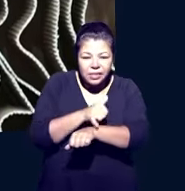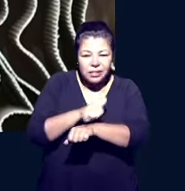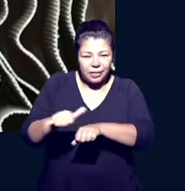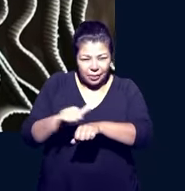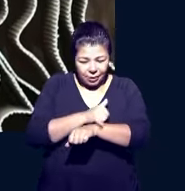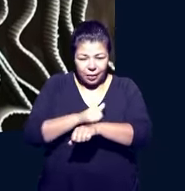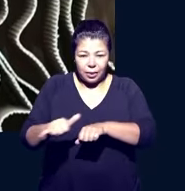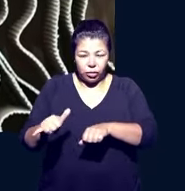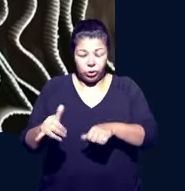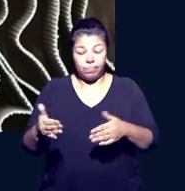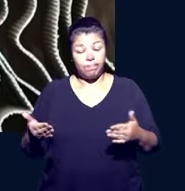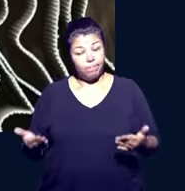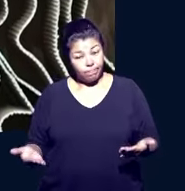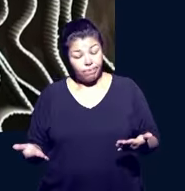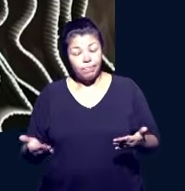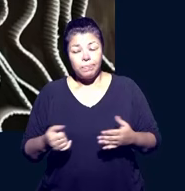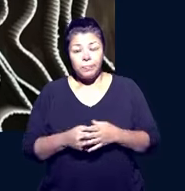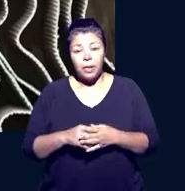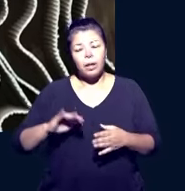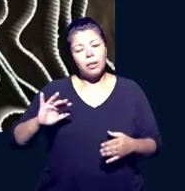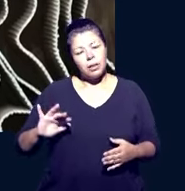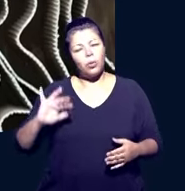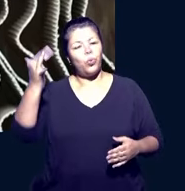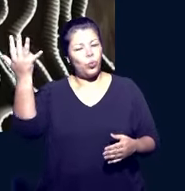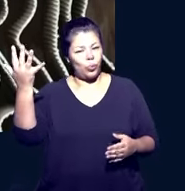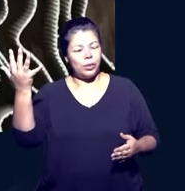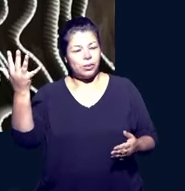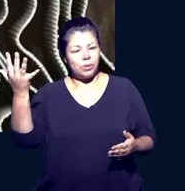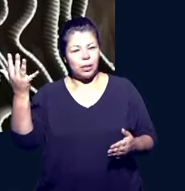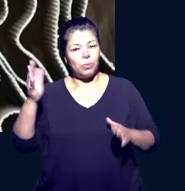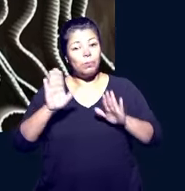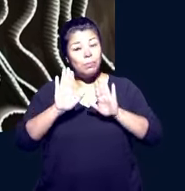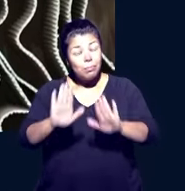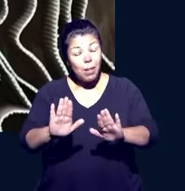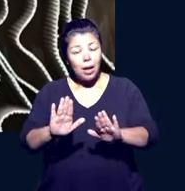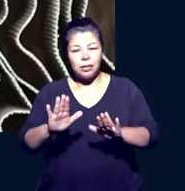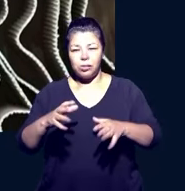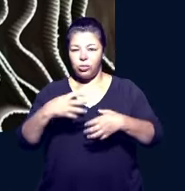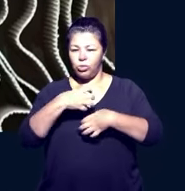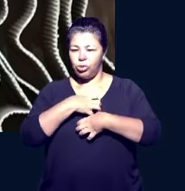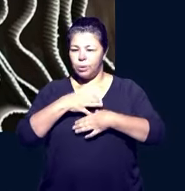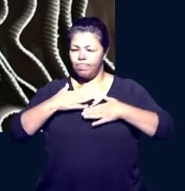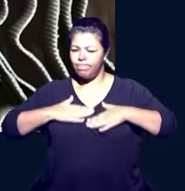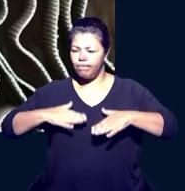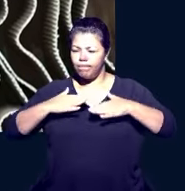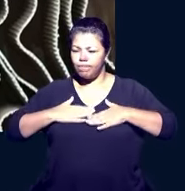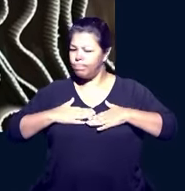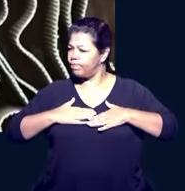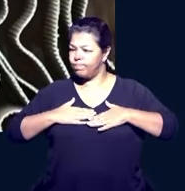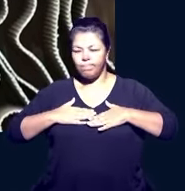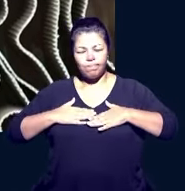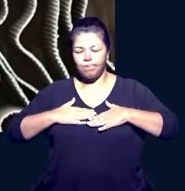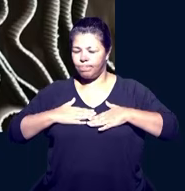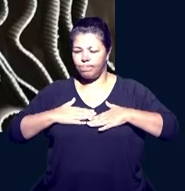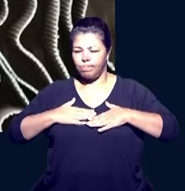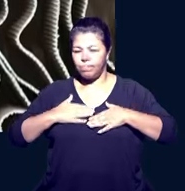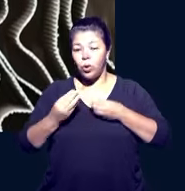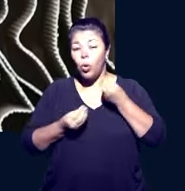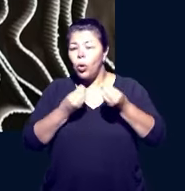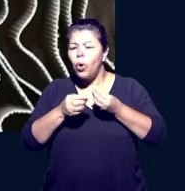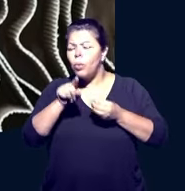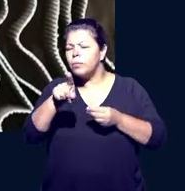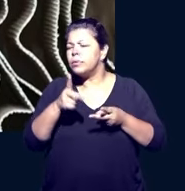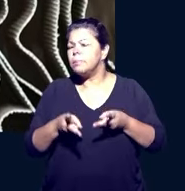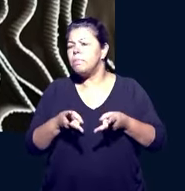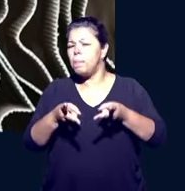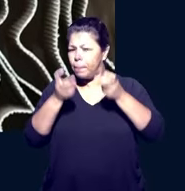tem ocorrido de forma não muito tranquila eh como o senhor vê essa